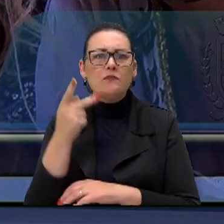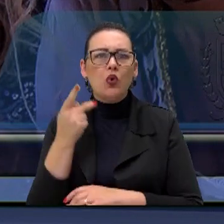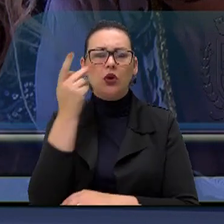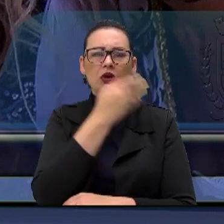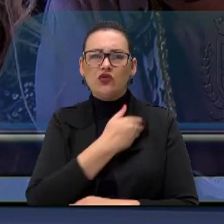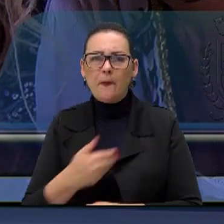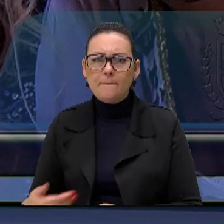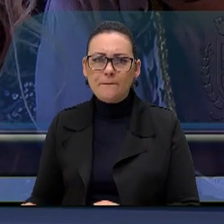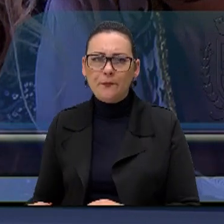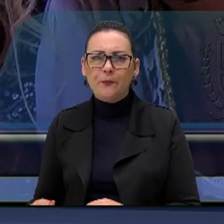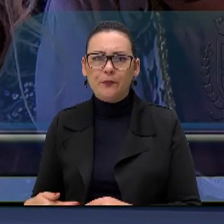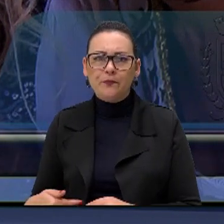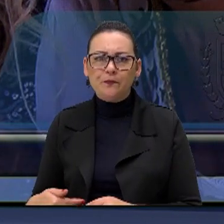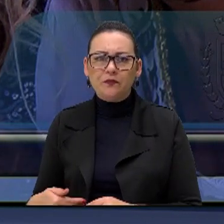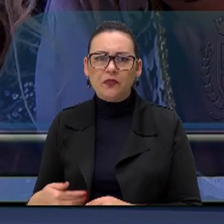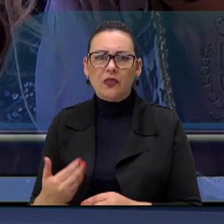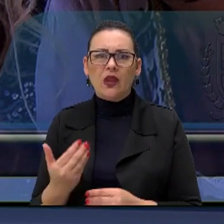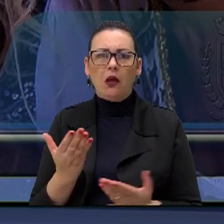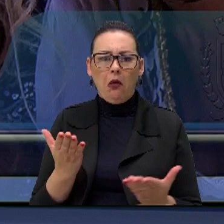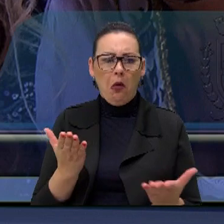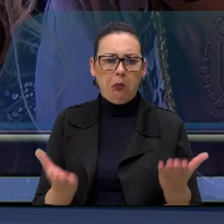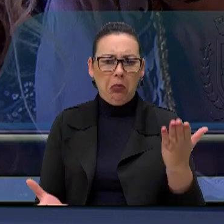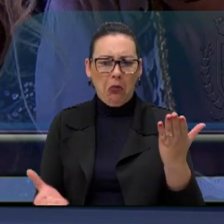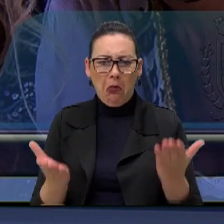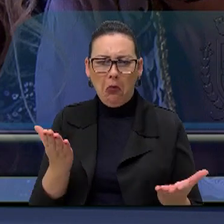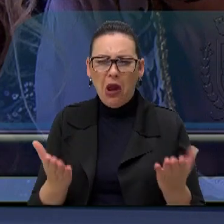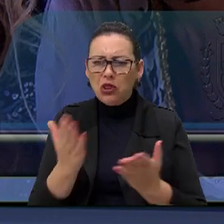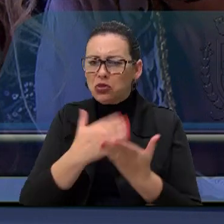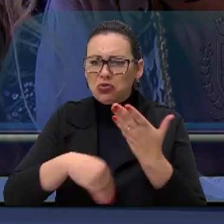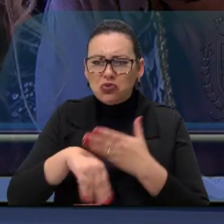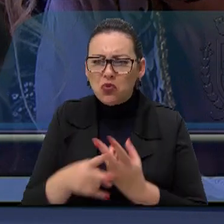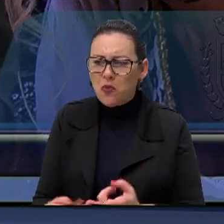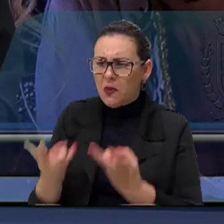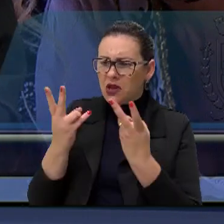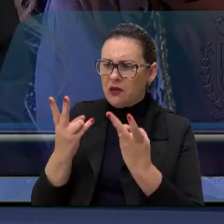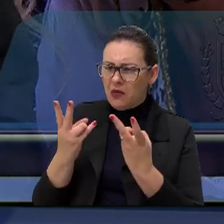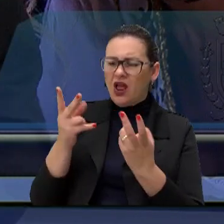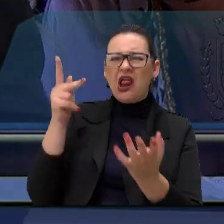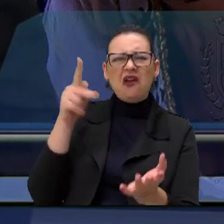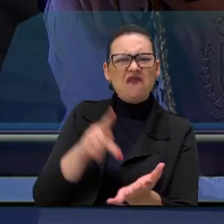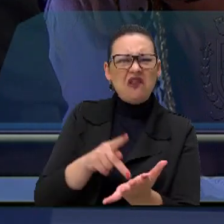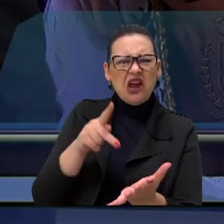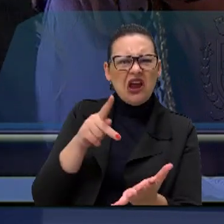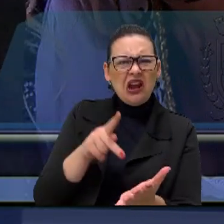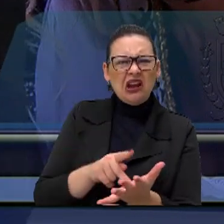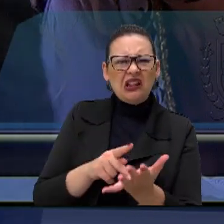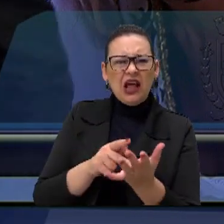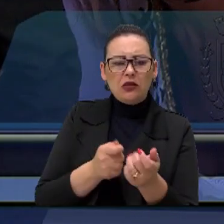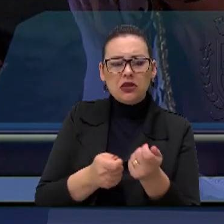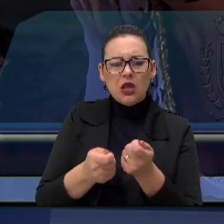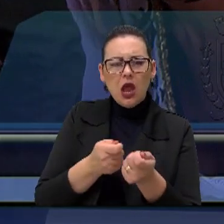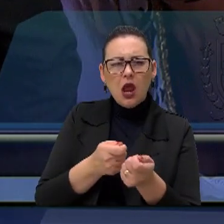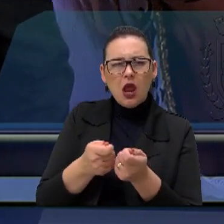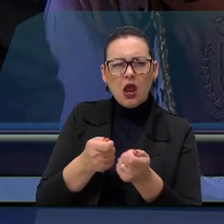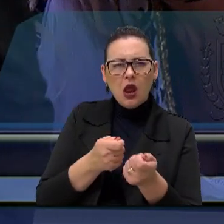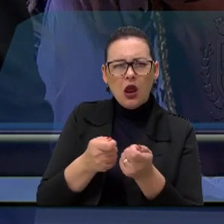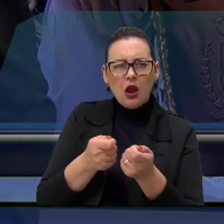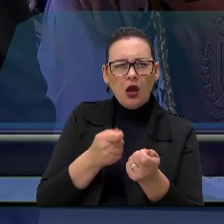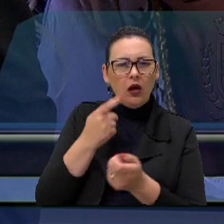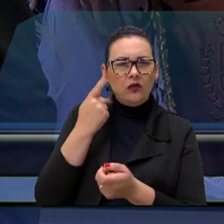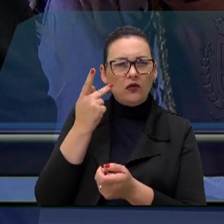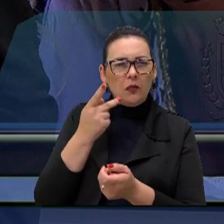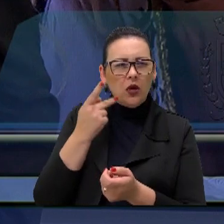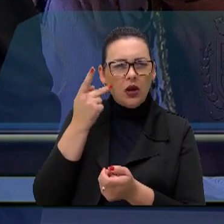Políticas Públicas contrapõe a tudo que estamos vendo. Um verdadeiro balcão de negociações